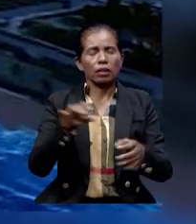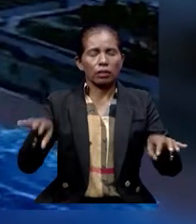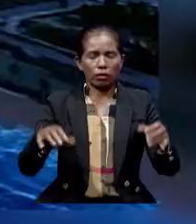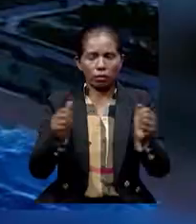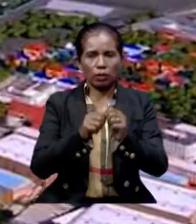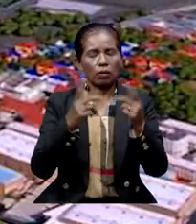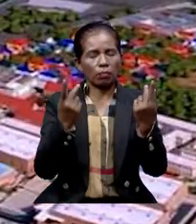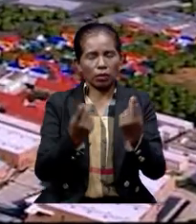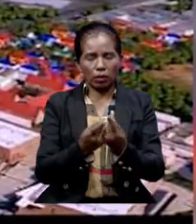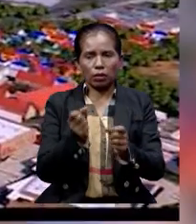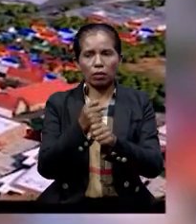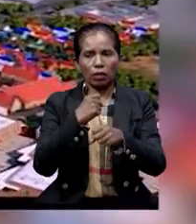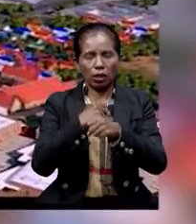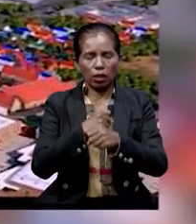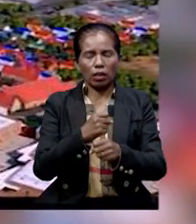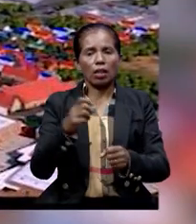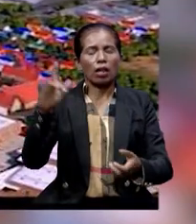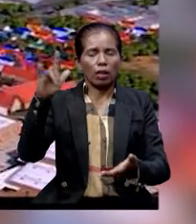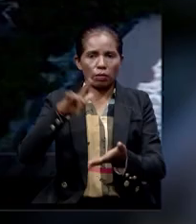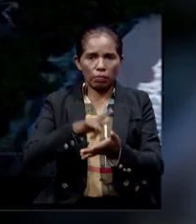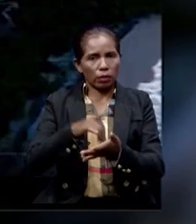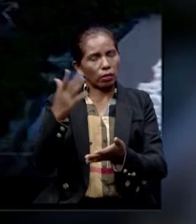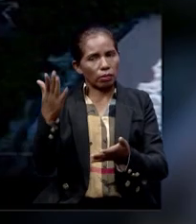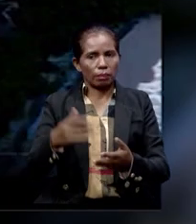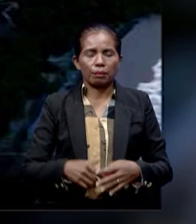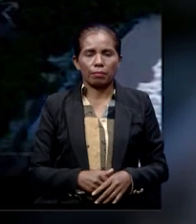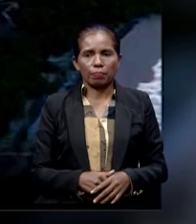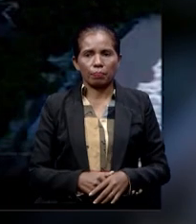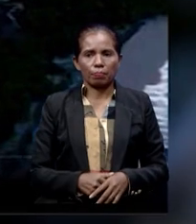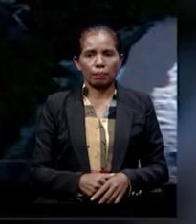companhia nebemak atu halo construi aeroporto refere. Luciano Amaral, Adérito Ximenes, GMN.